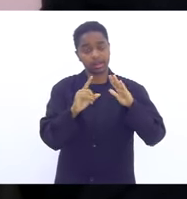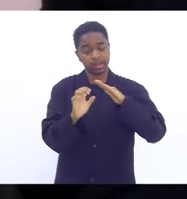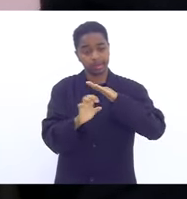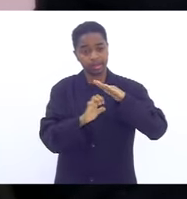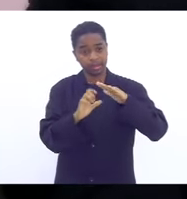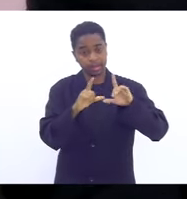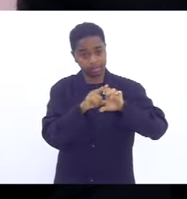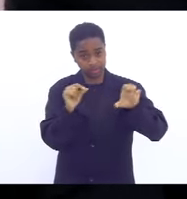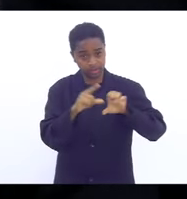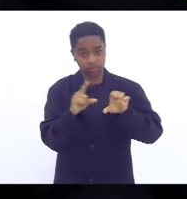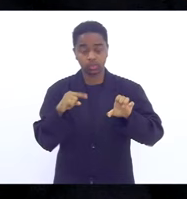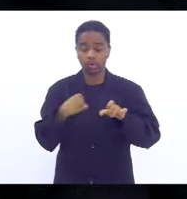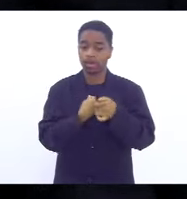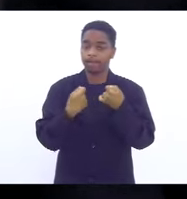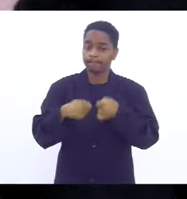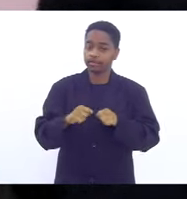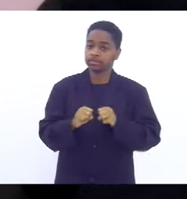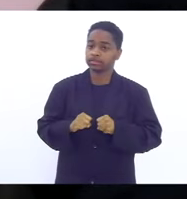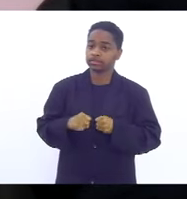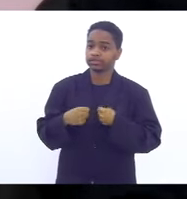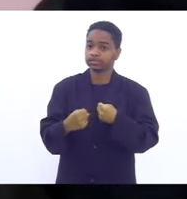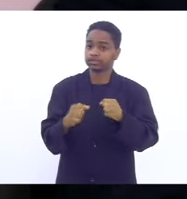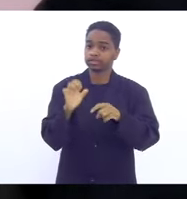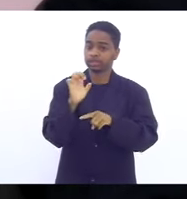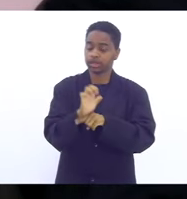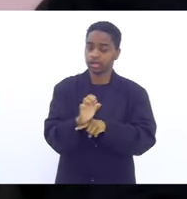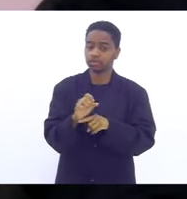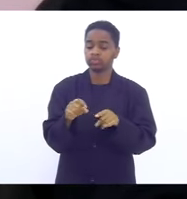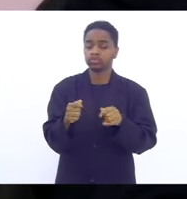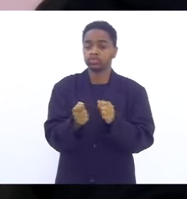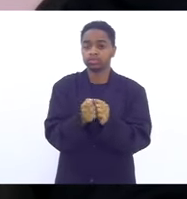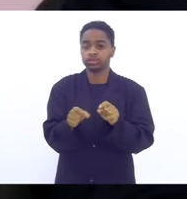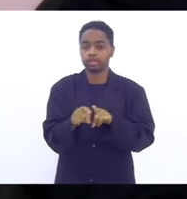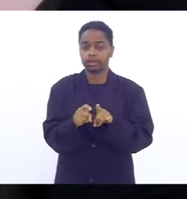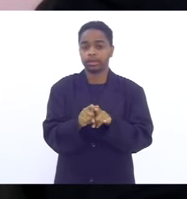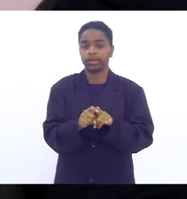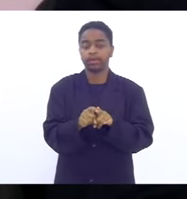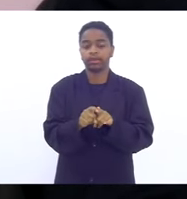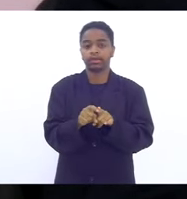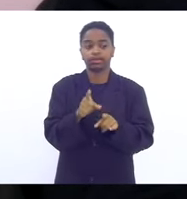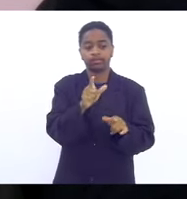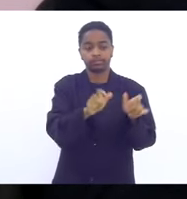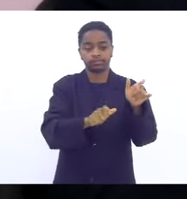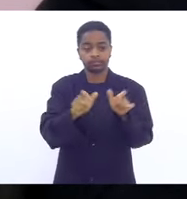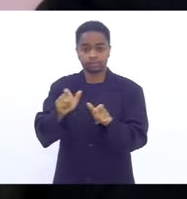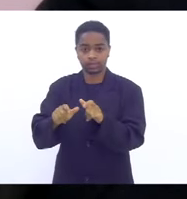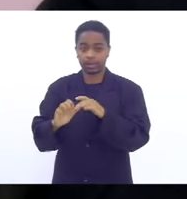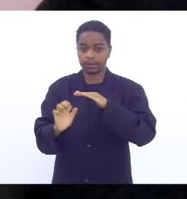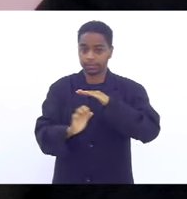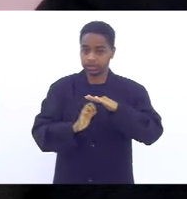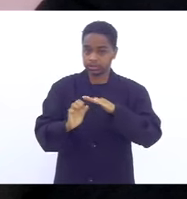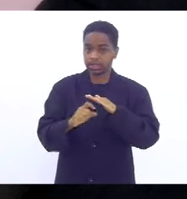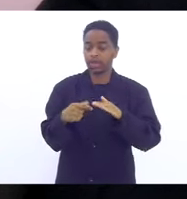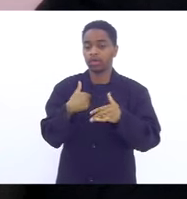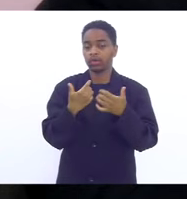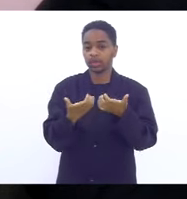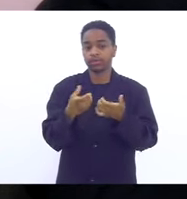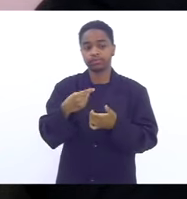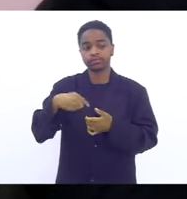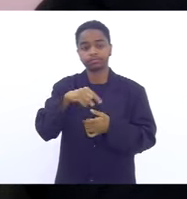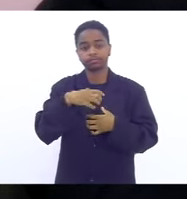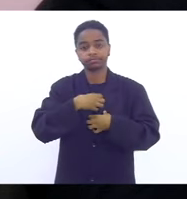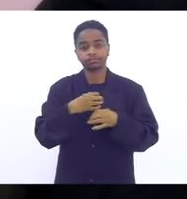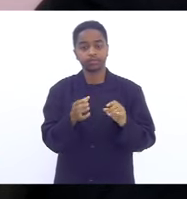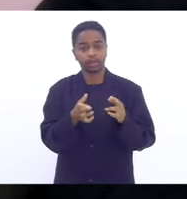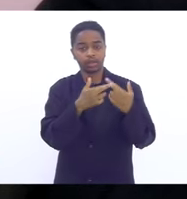defender o nosso Estado, junto com os empresários também, que estão passando um momento difícil também, que eu quero que vocês tenham essa, a